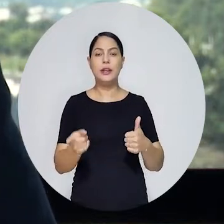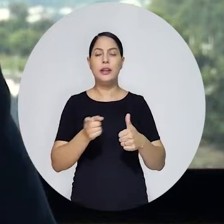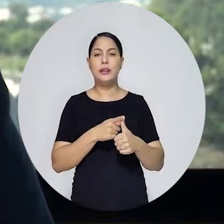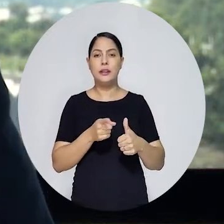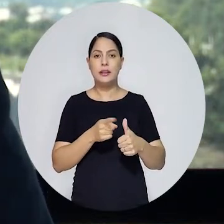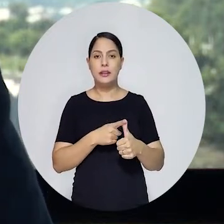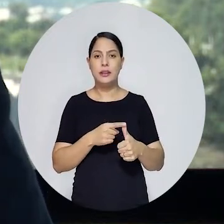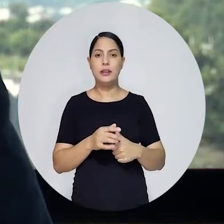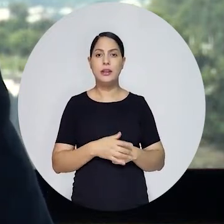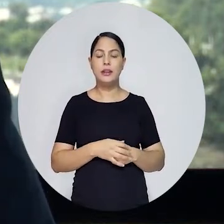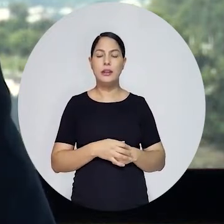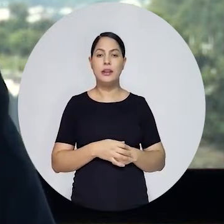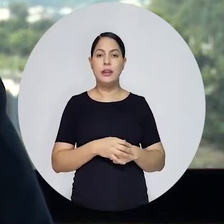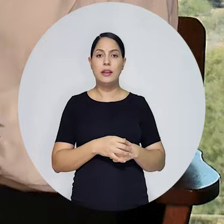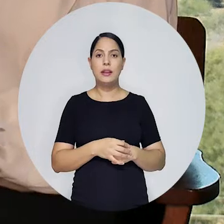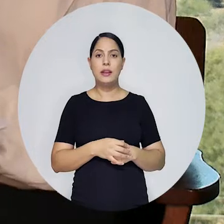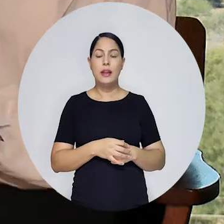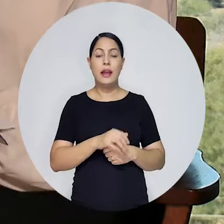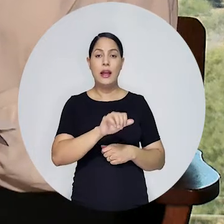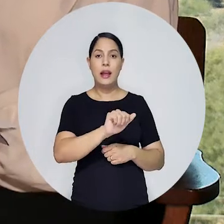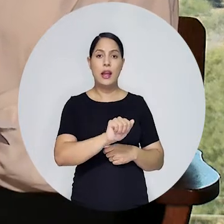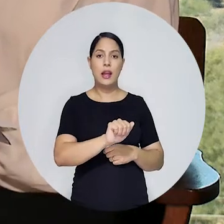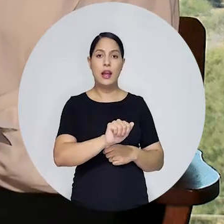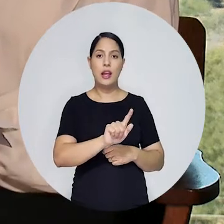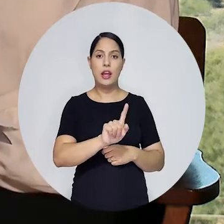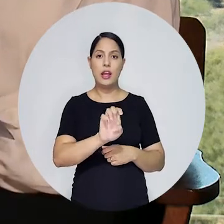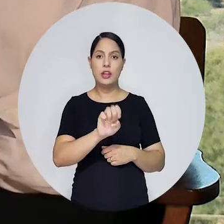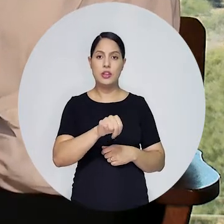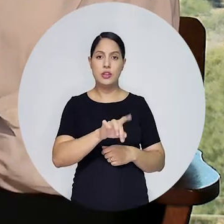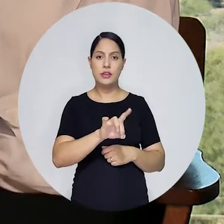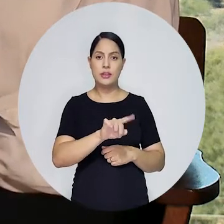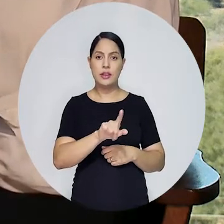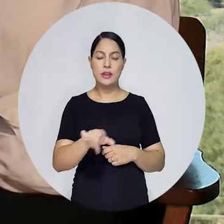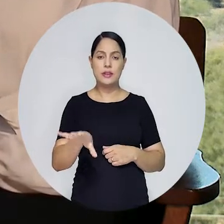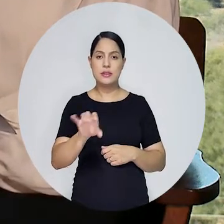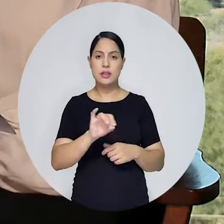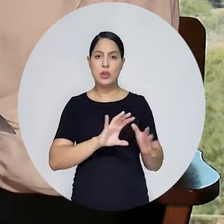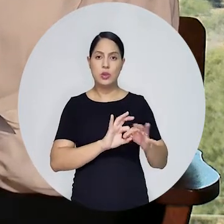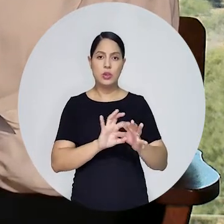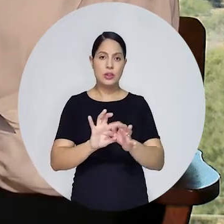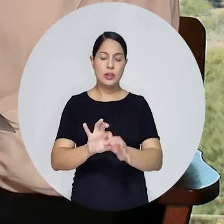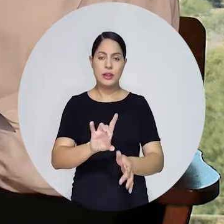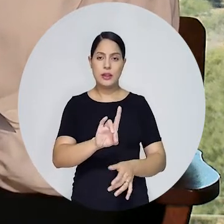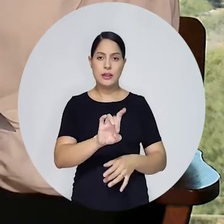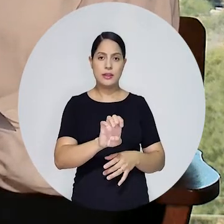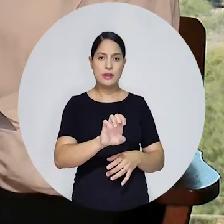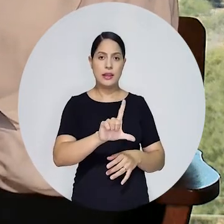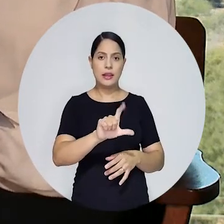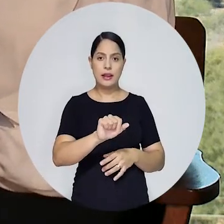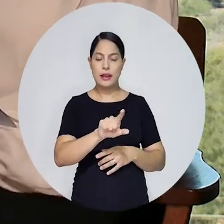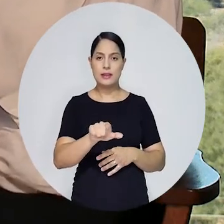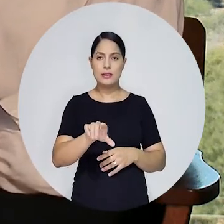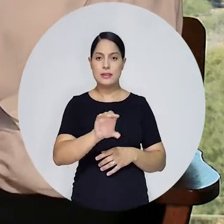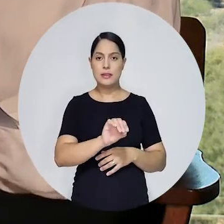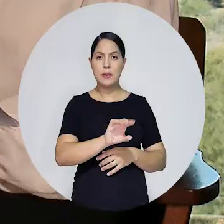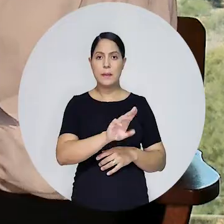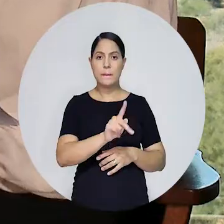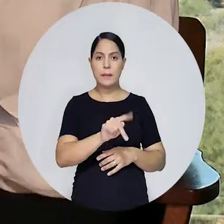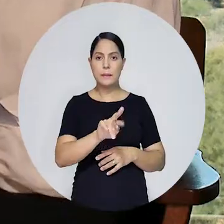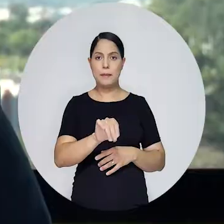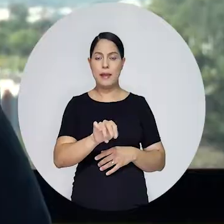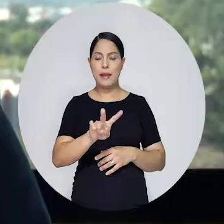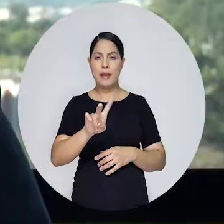a impossibilidade, a vedação, por exemplo, do advogado praticar delação premiada. Né?